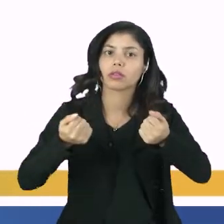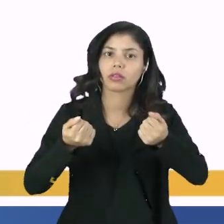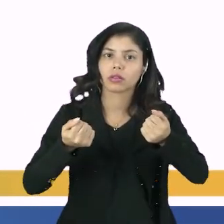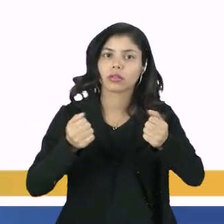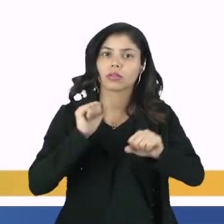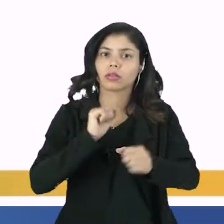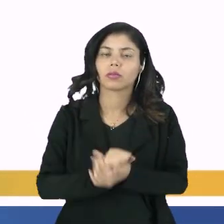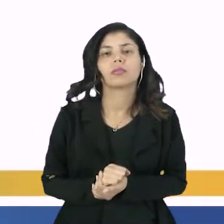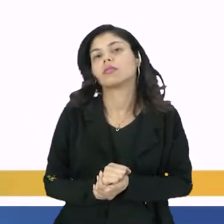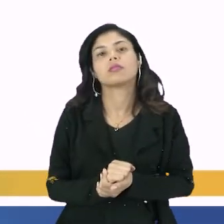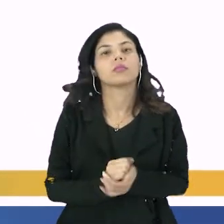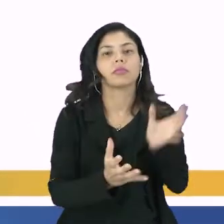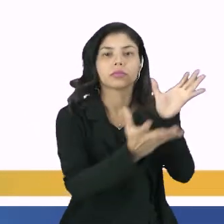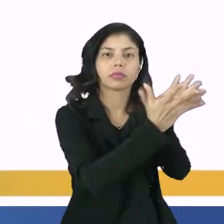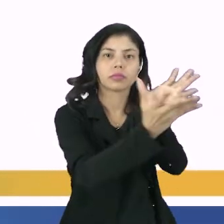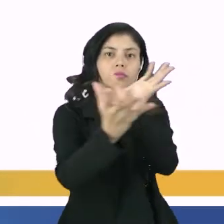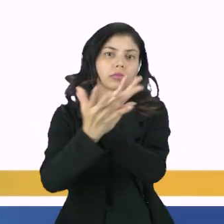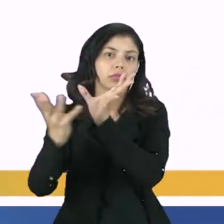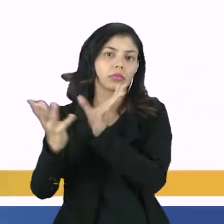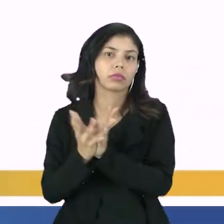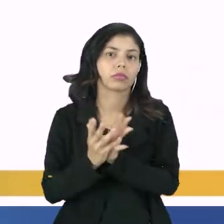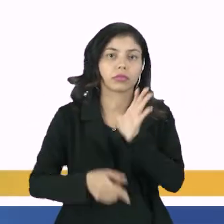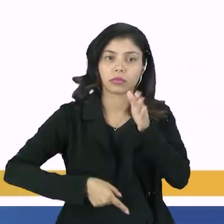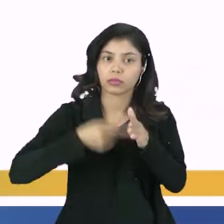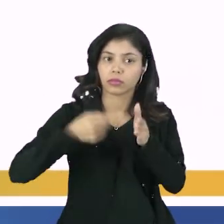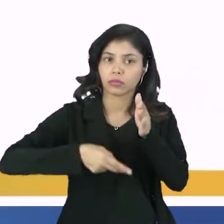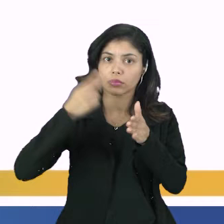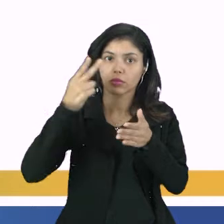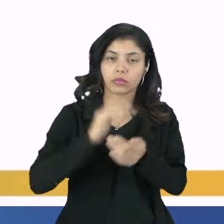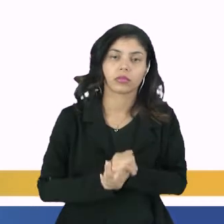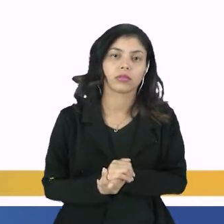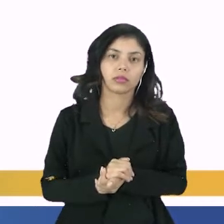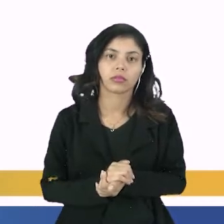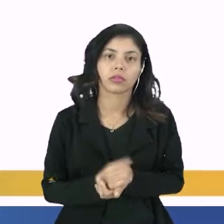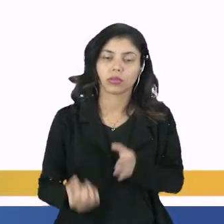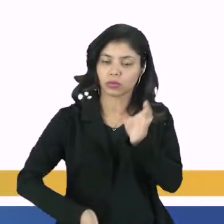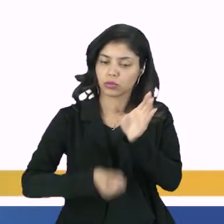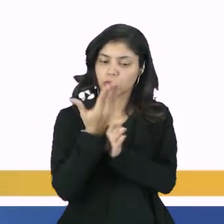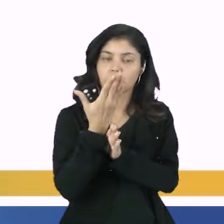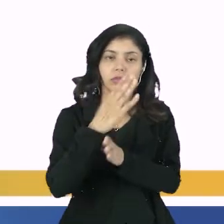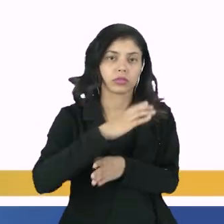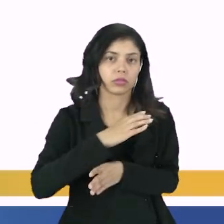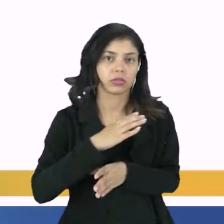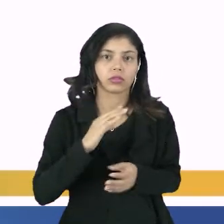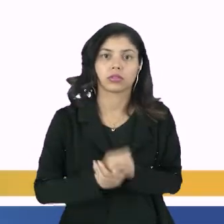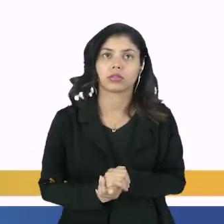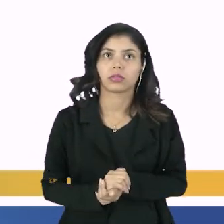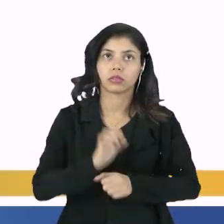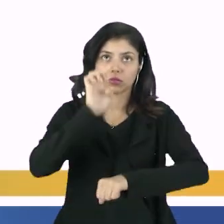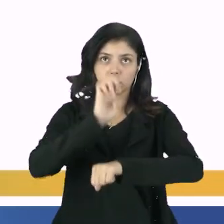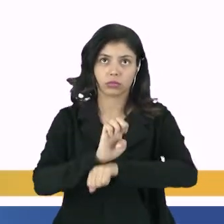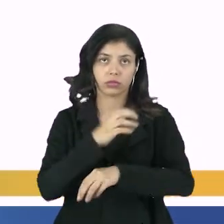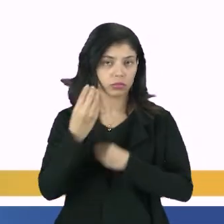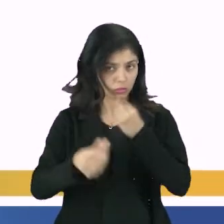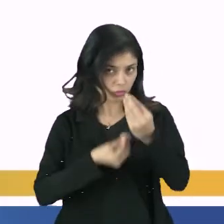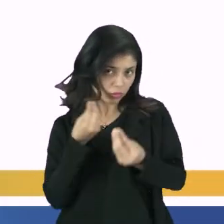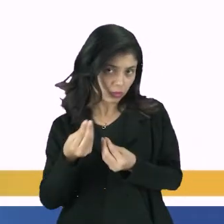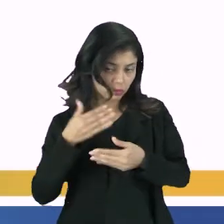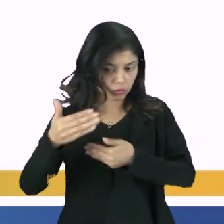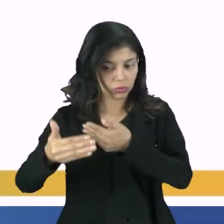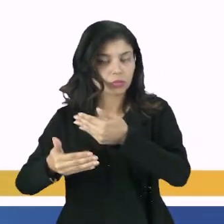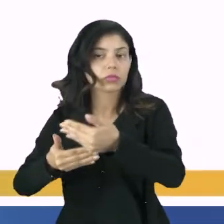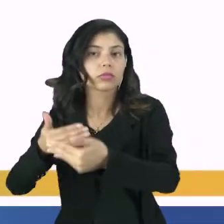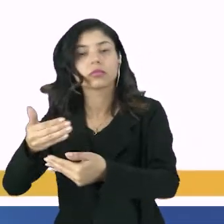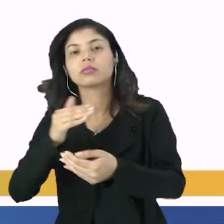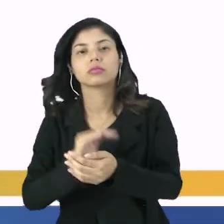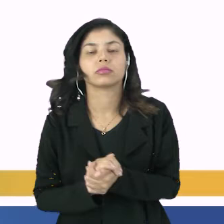de primeiras comunidades, primeiras vilas, formações de cidade, vai dar o nascimento do Estado. Então, como que desse